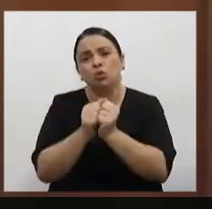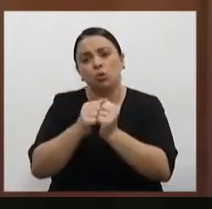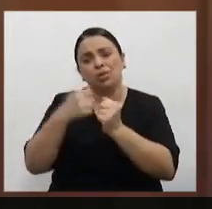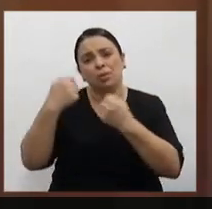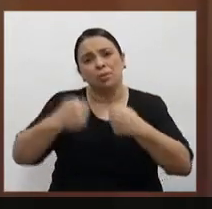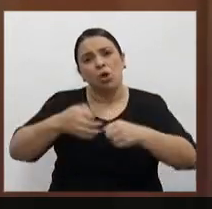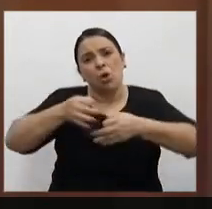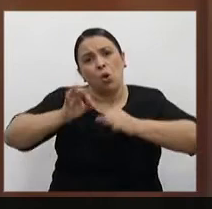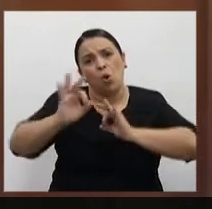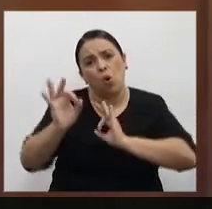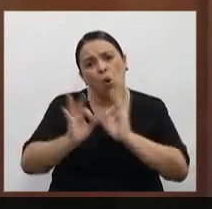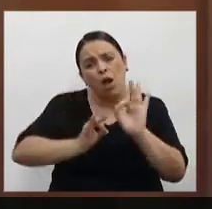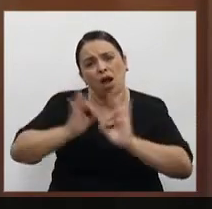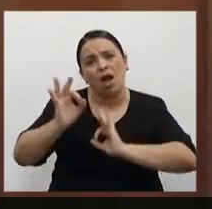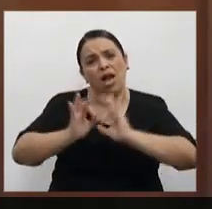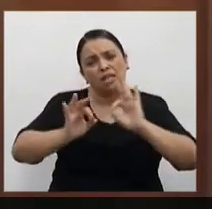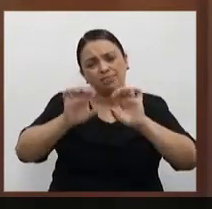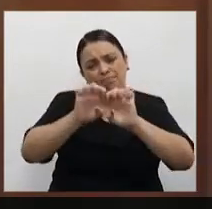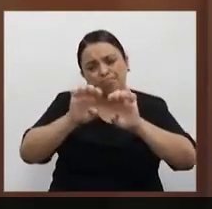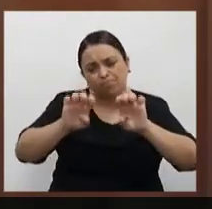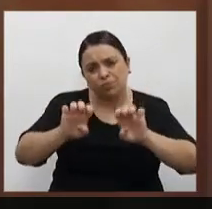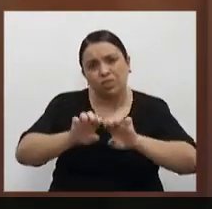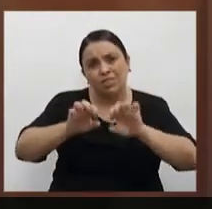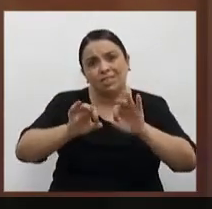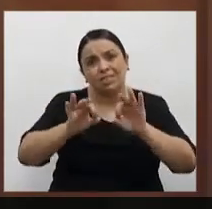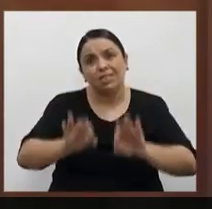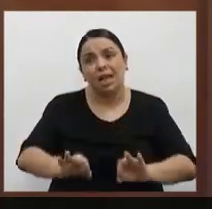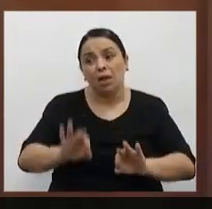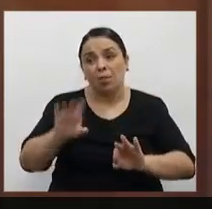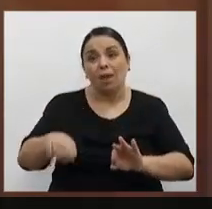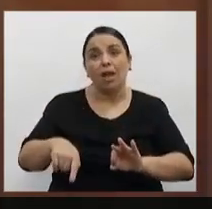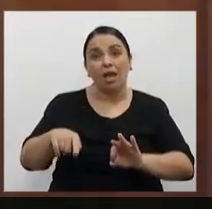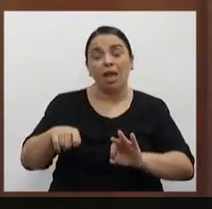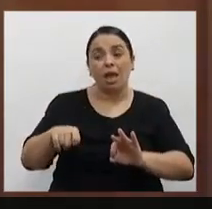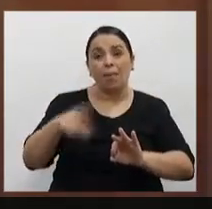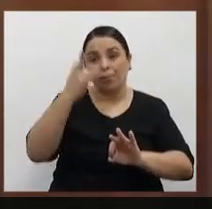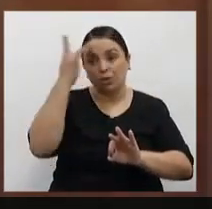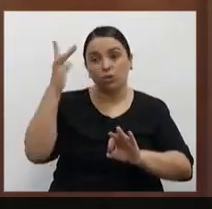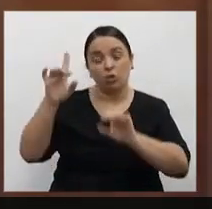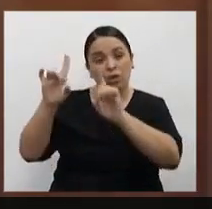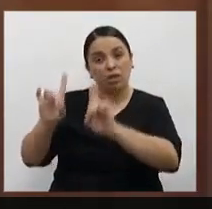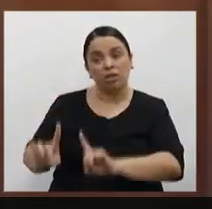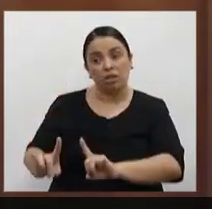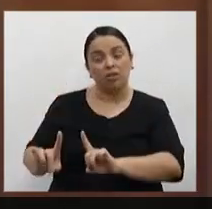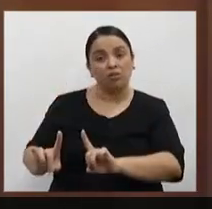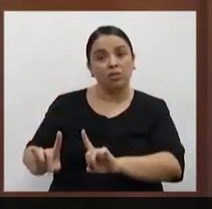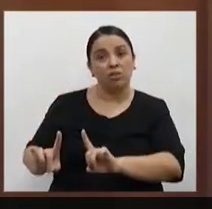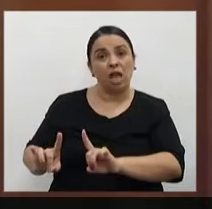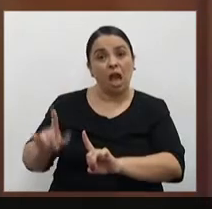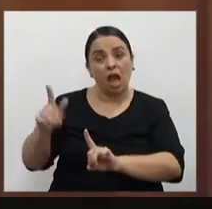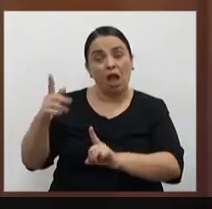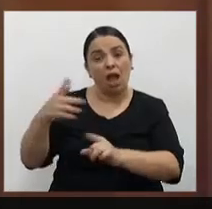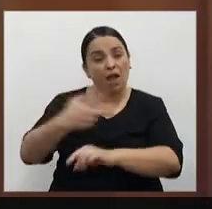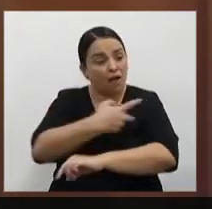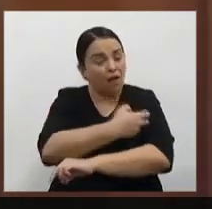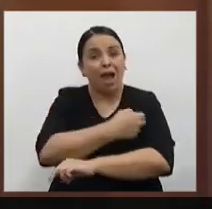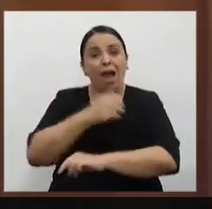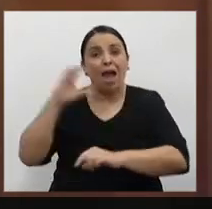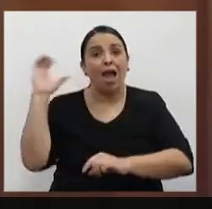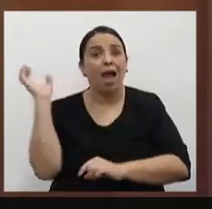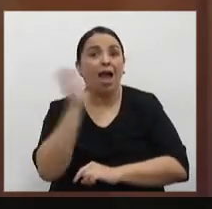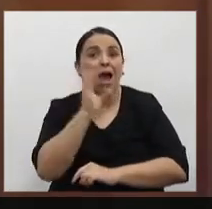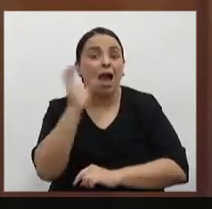organizar e estruturar para que isso aconteça o mais rápido possível, em tempo de evitar mais